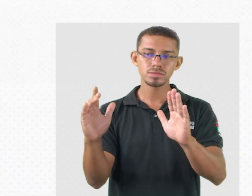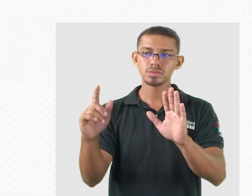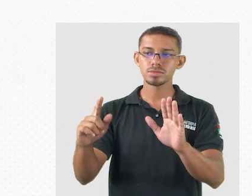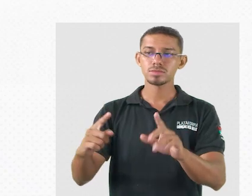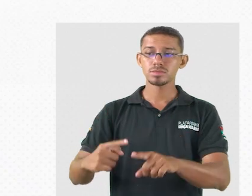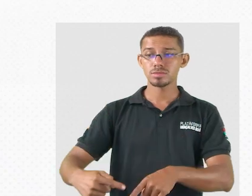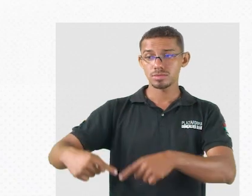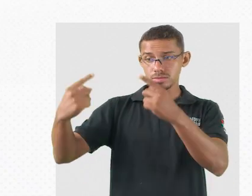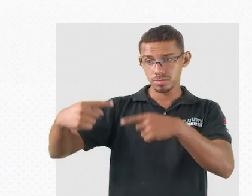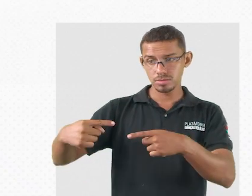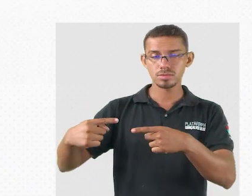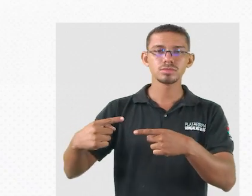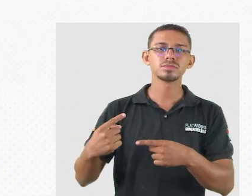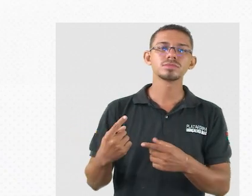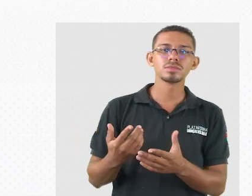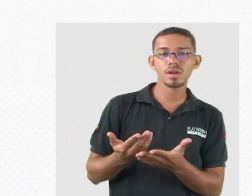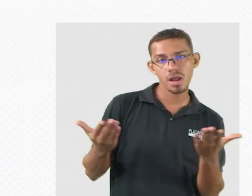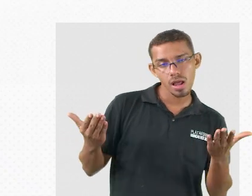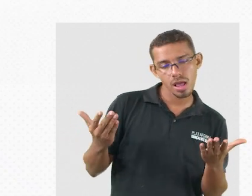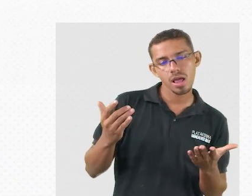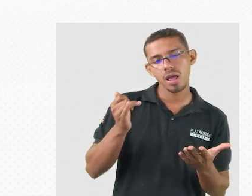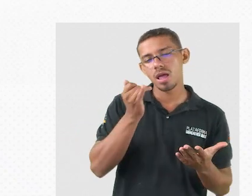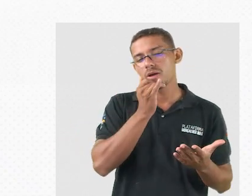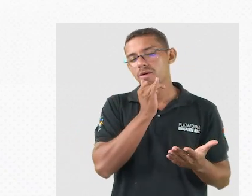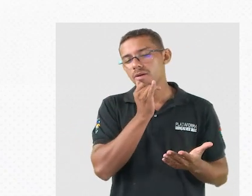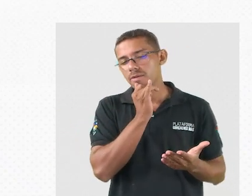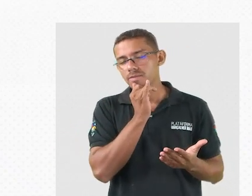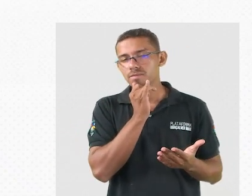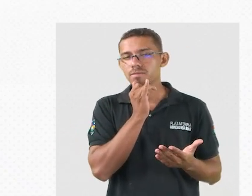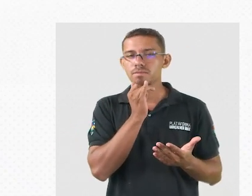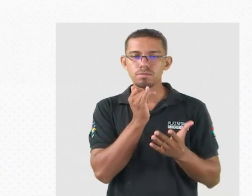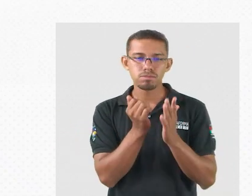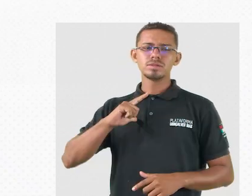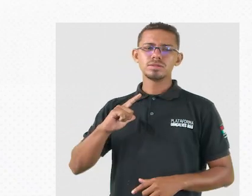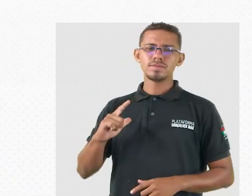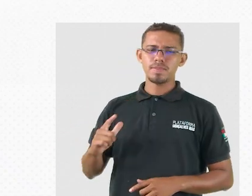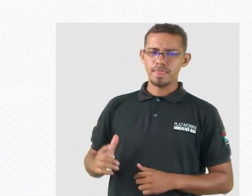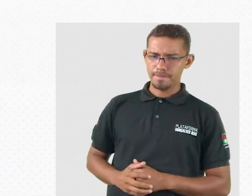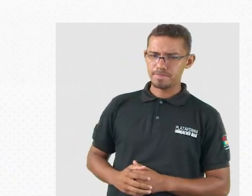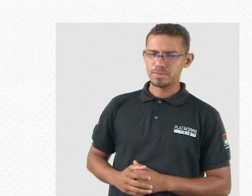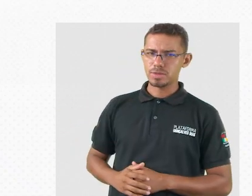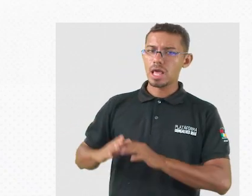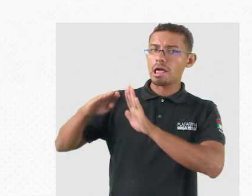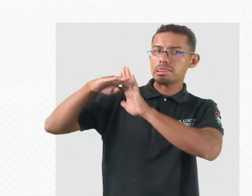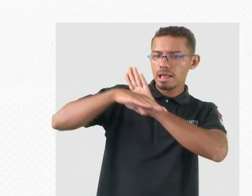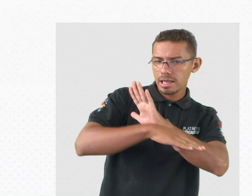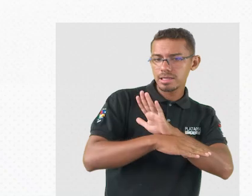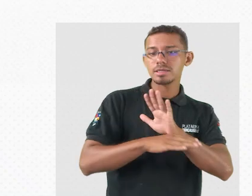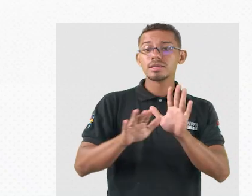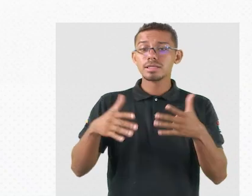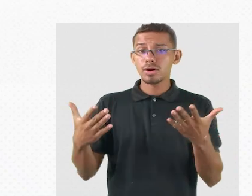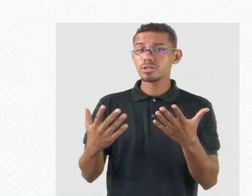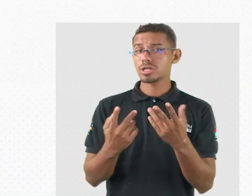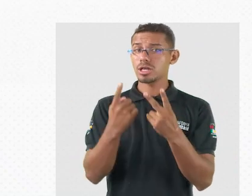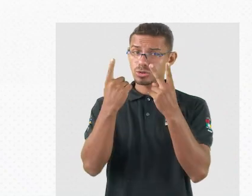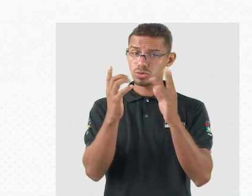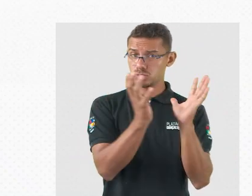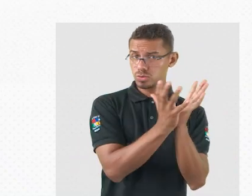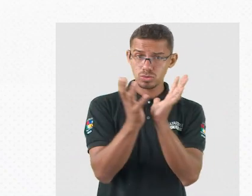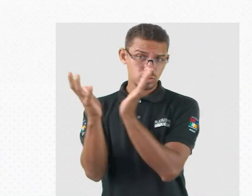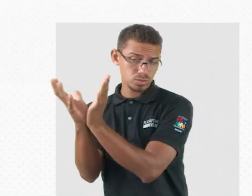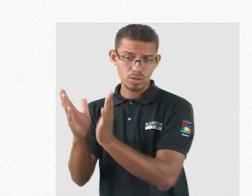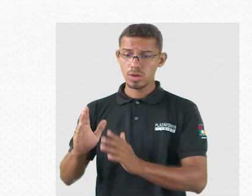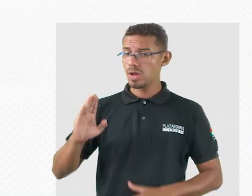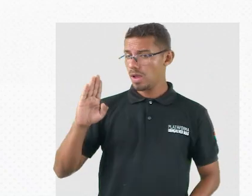faz com que, claro, esse processo produtivo ele entre também em declínio. Então, essas duas facções políticas,